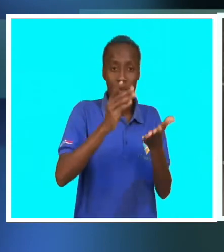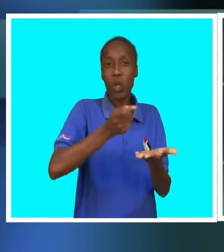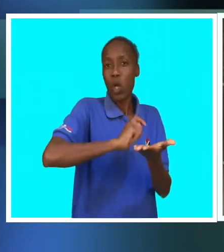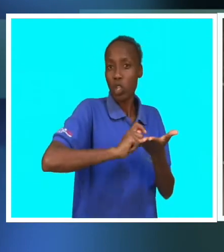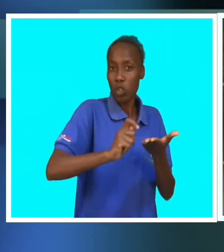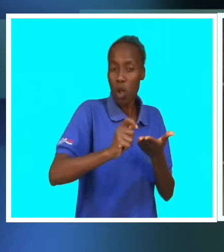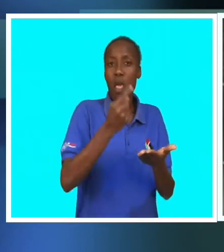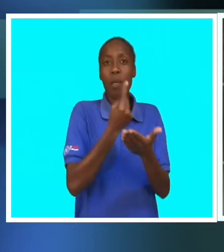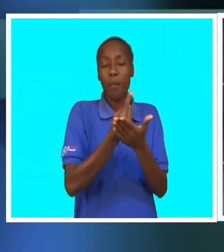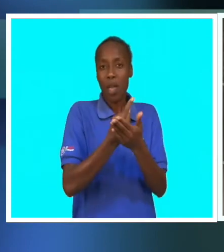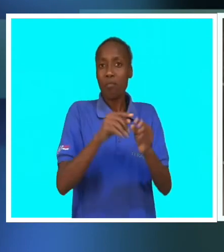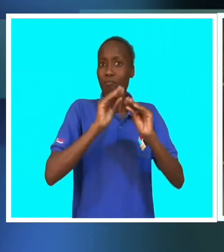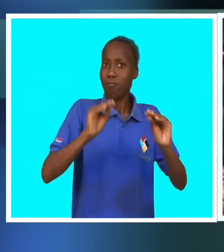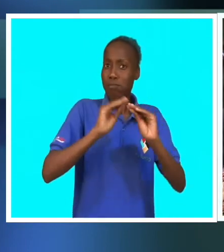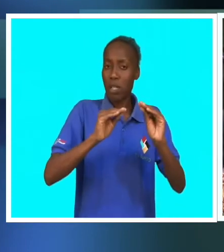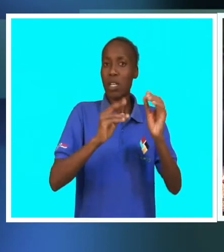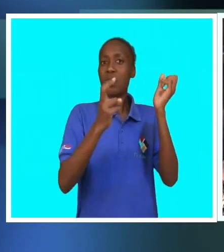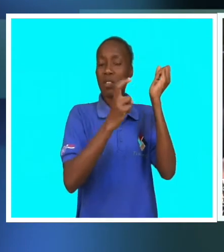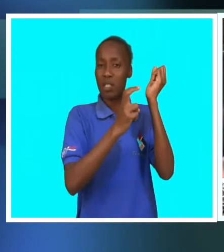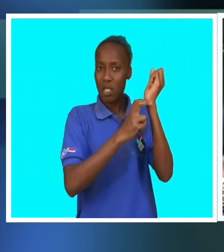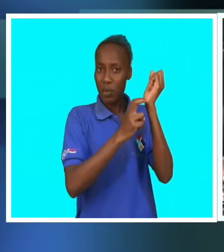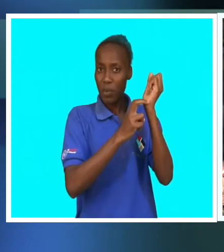As pessoas têm que ser formadas em saúde sexual reprodutiva.